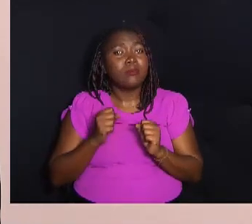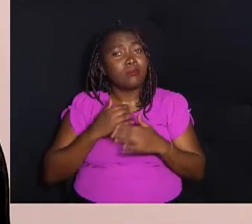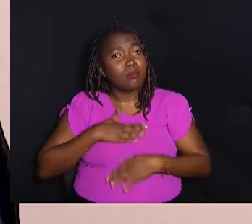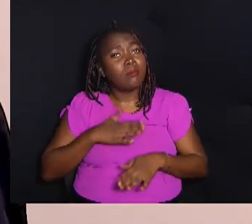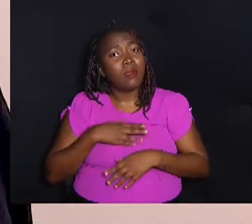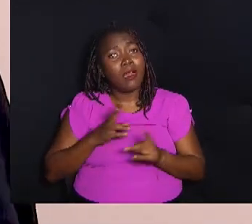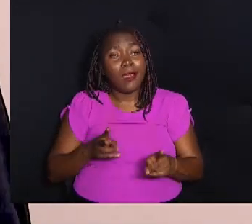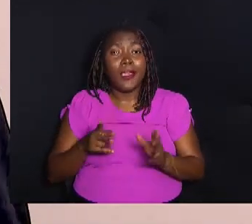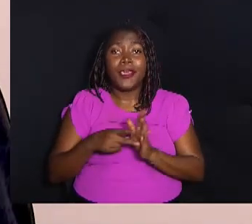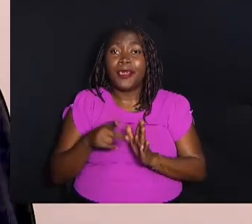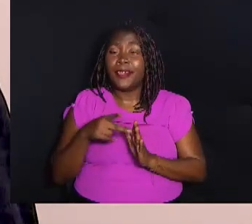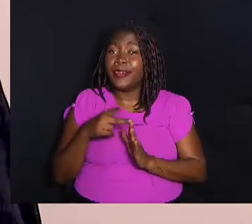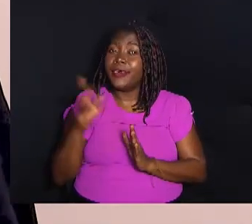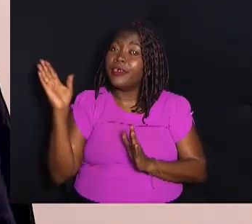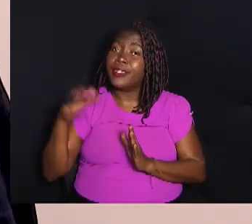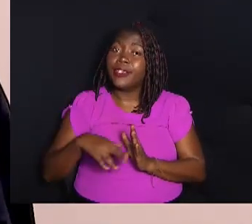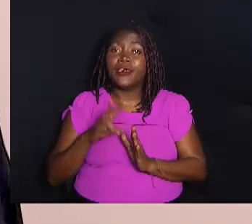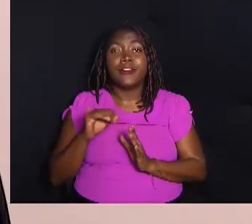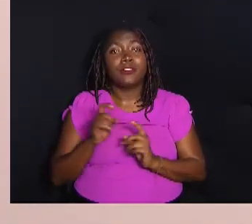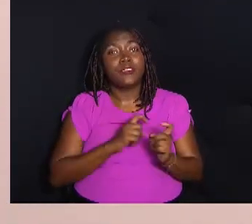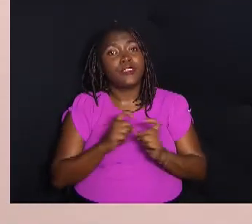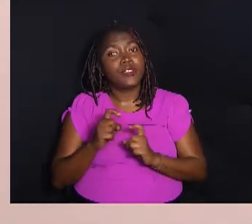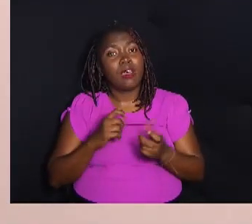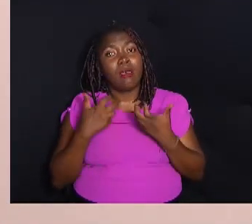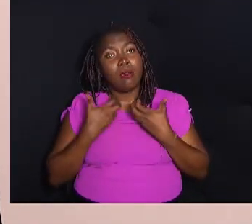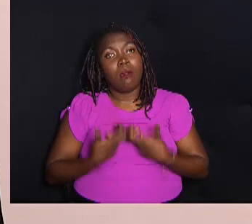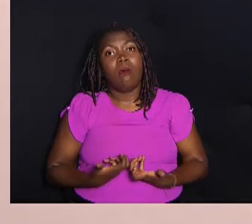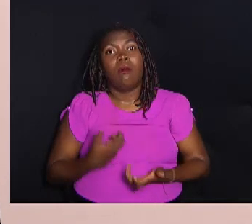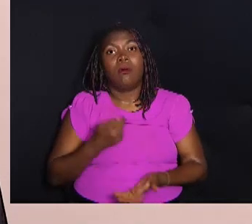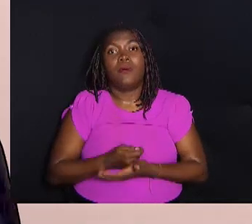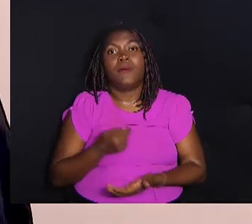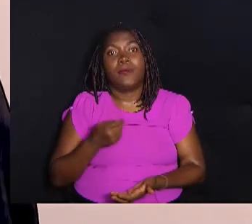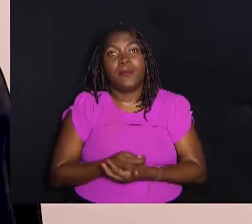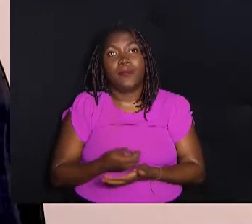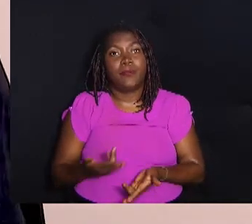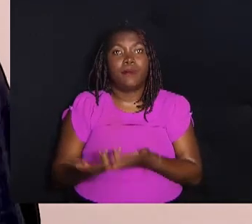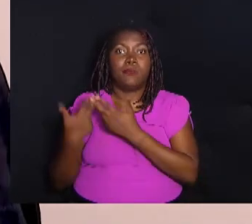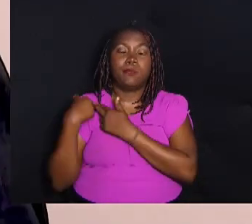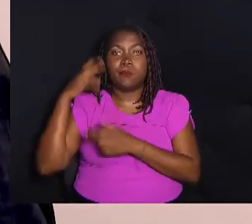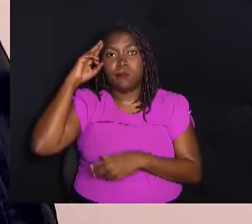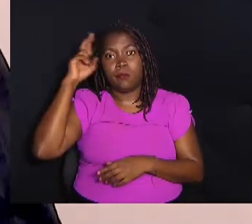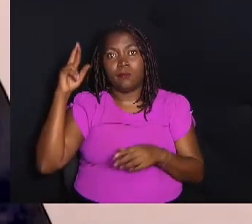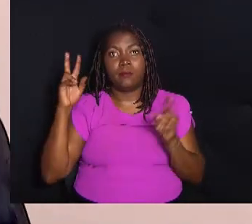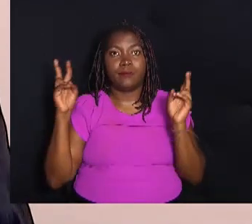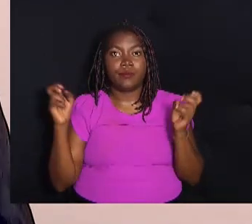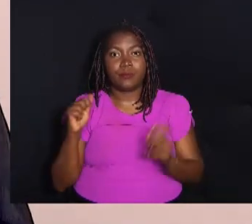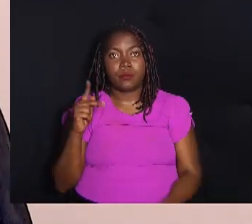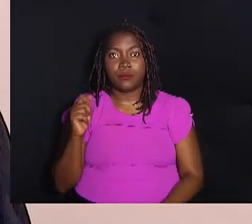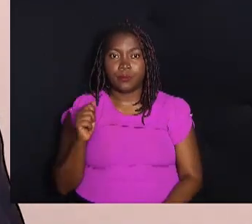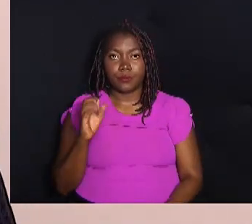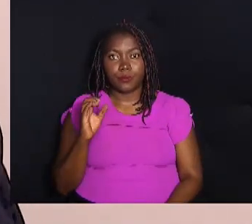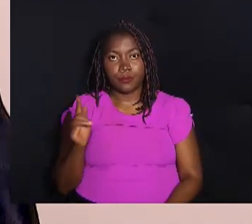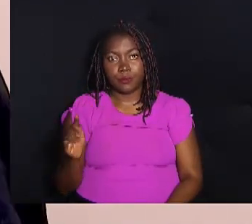projetos que virão vamos discutir a exaustão vamos estar cobrando aí as autoridades a questão da APA do Campo Grande a apa da